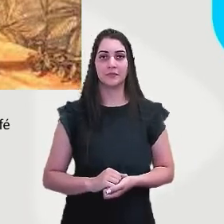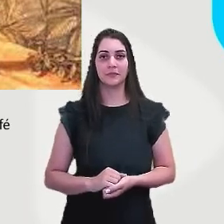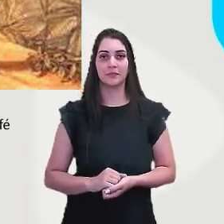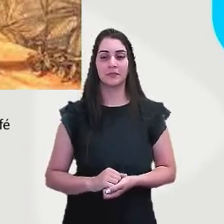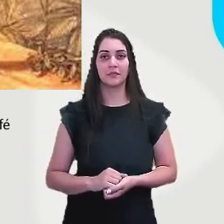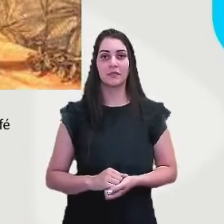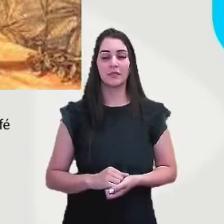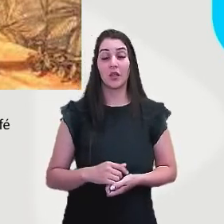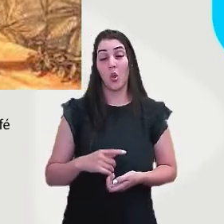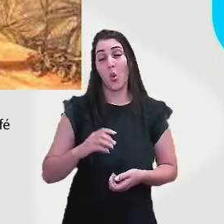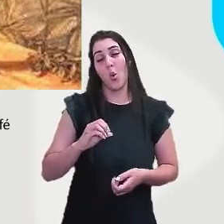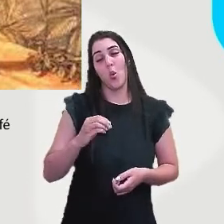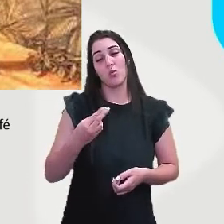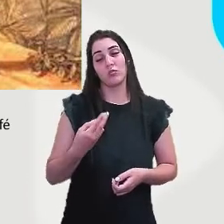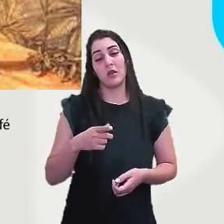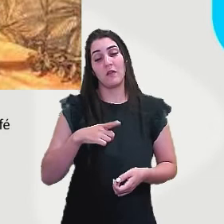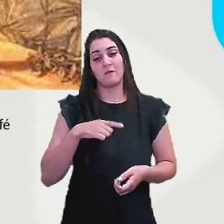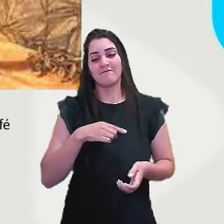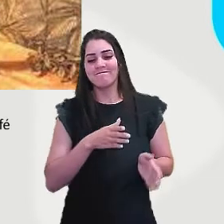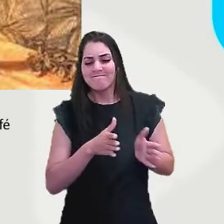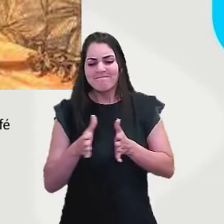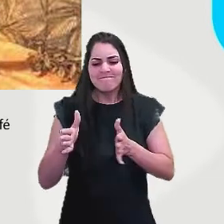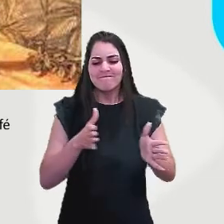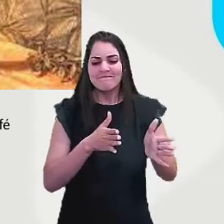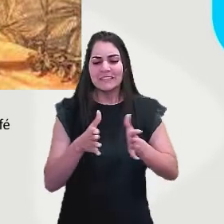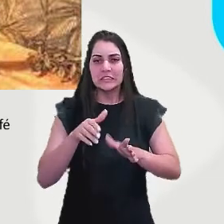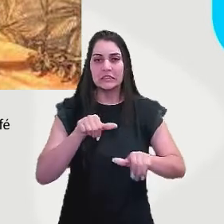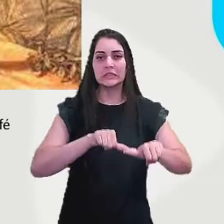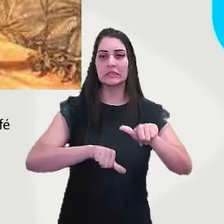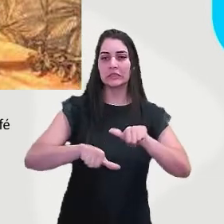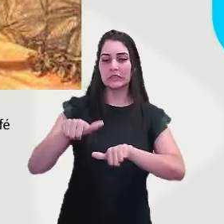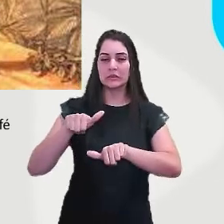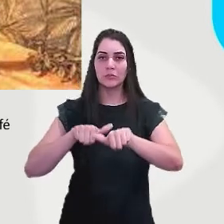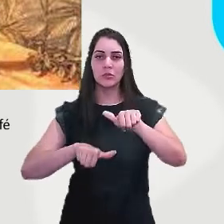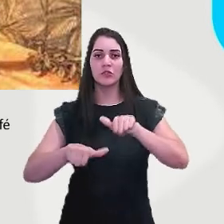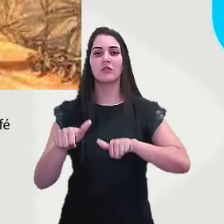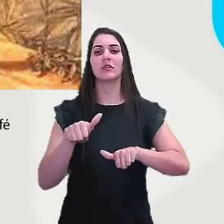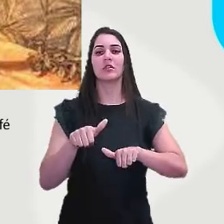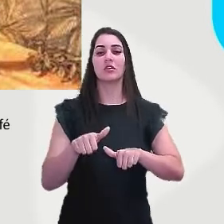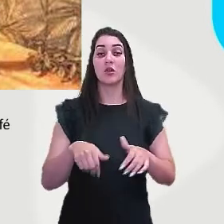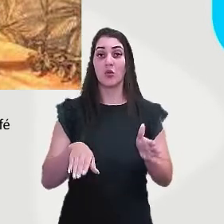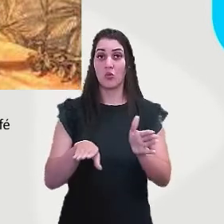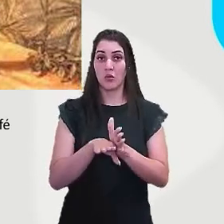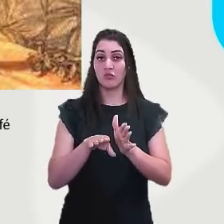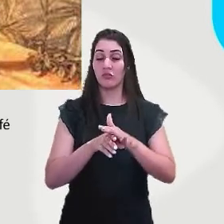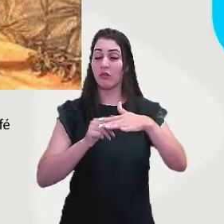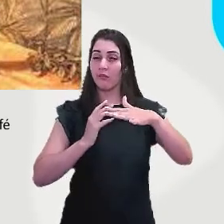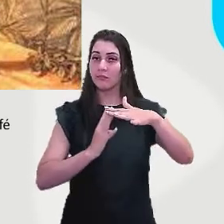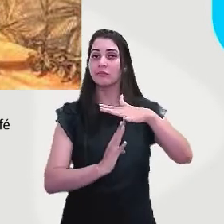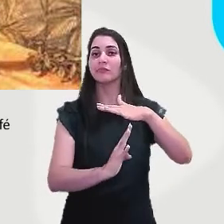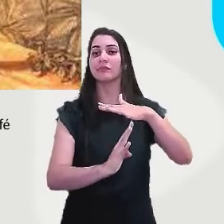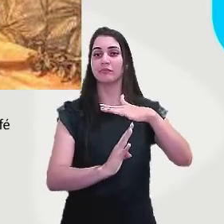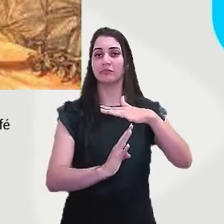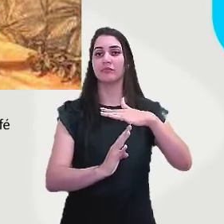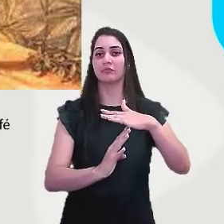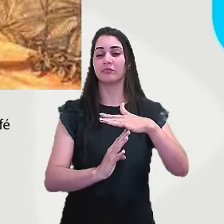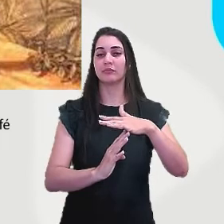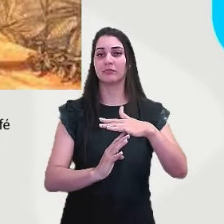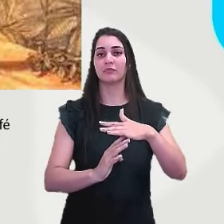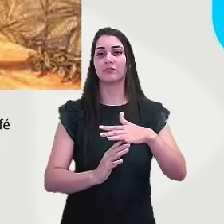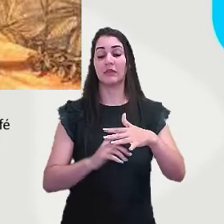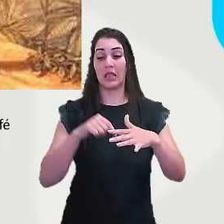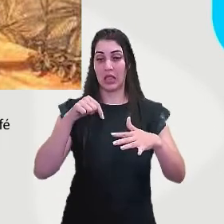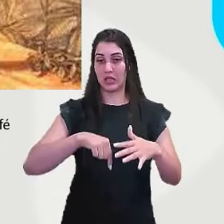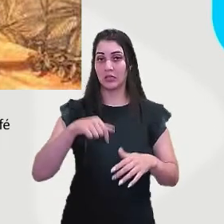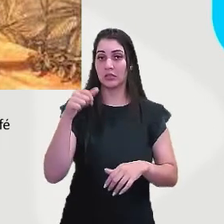ou ela vai passar por umas modificações com a chegada dos imigrantes aqui